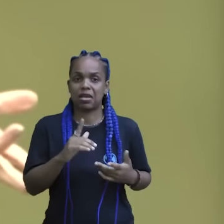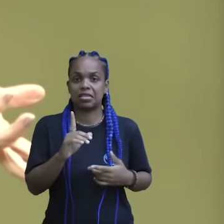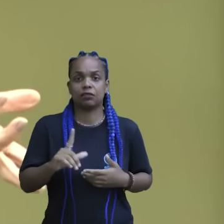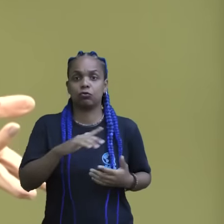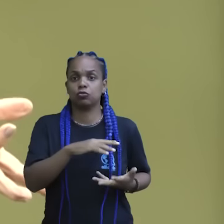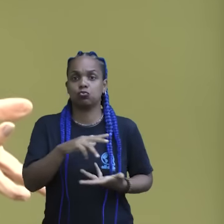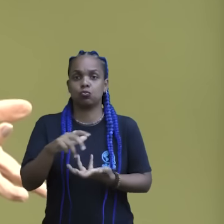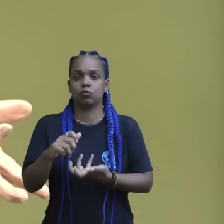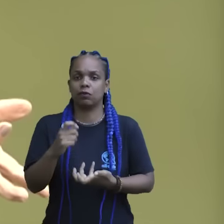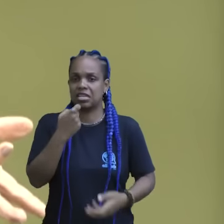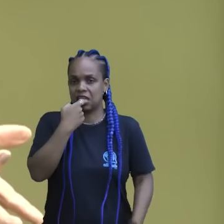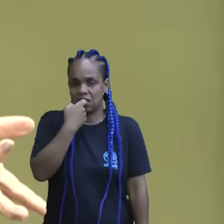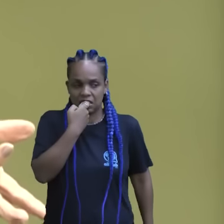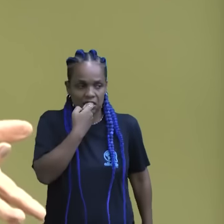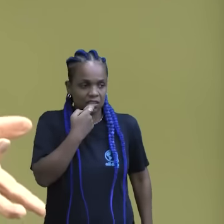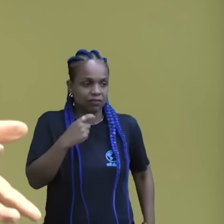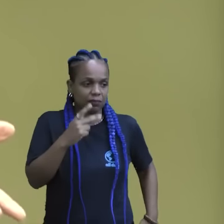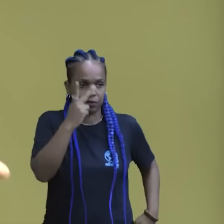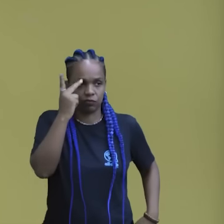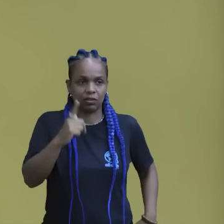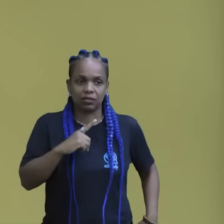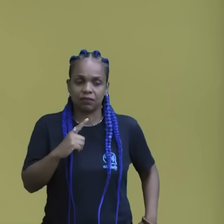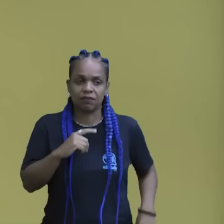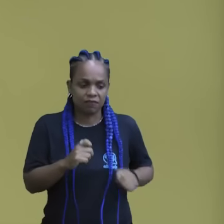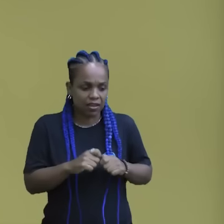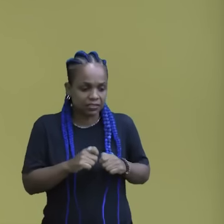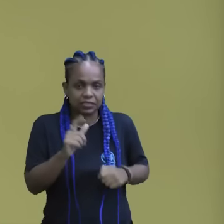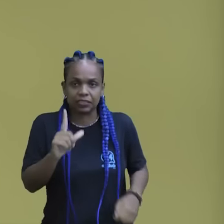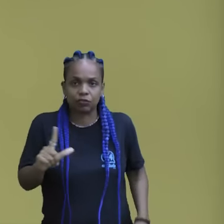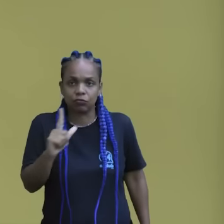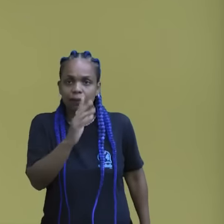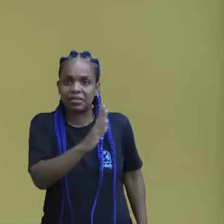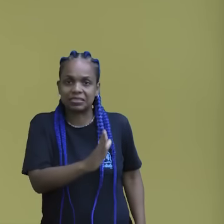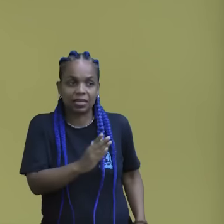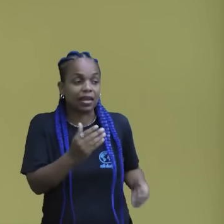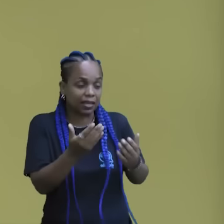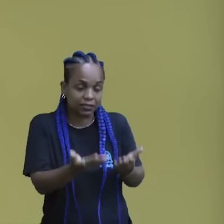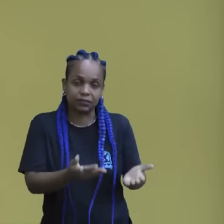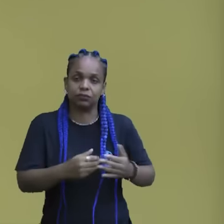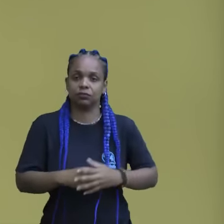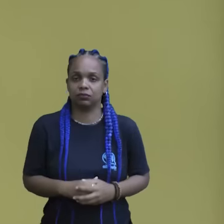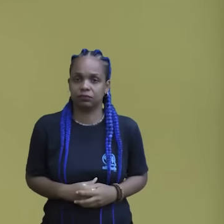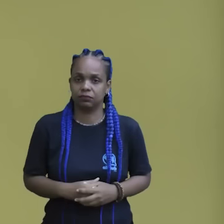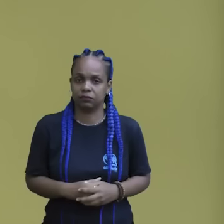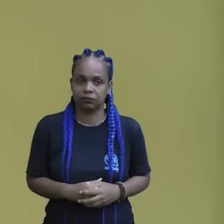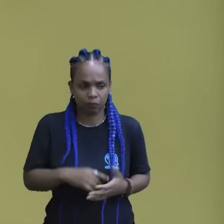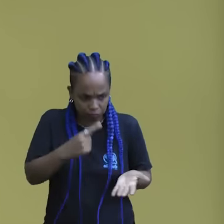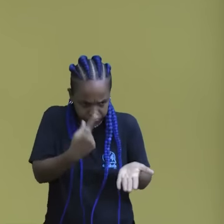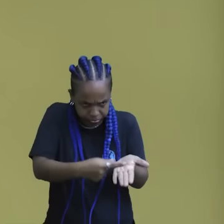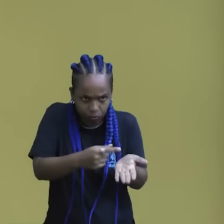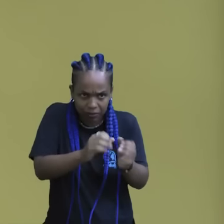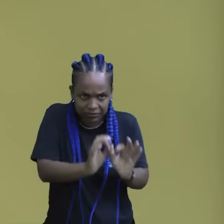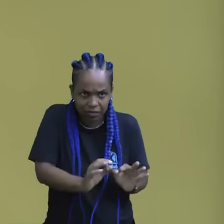vamos combinar. Né? Não é complicado. Então, nessa literatura desse tamaninho, com